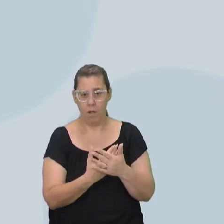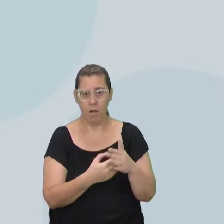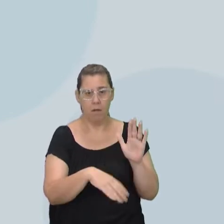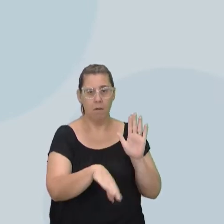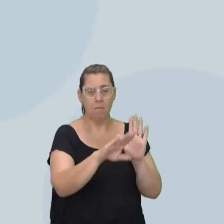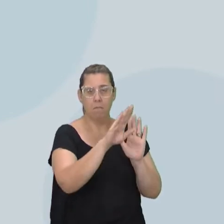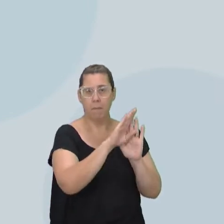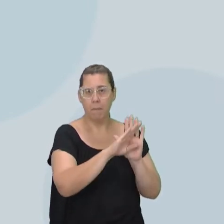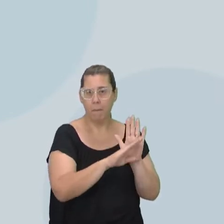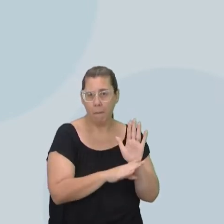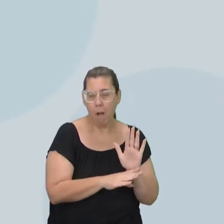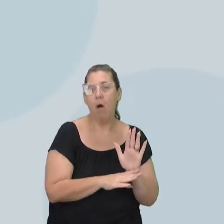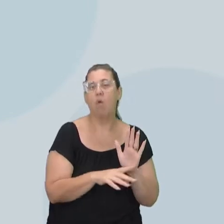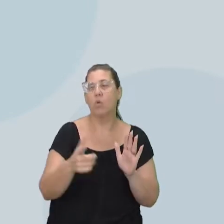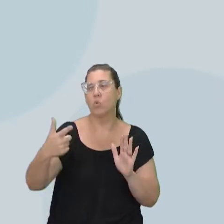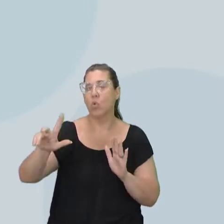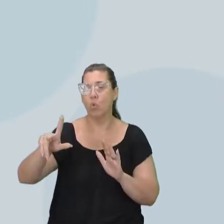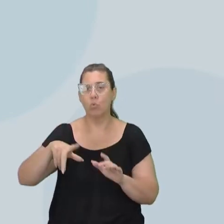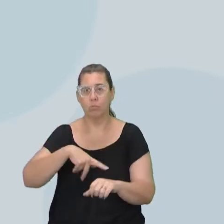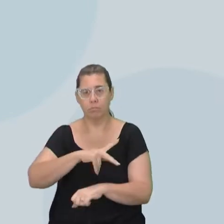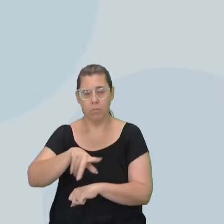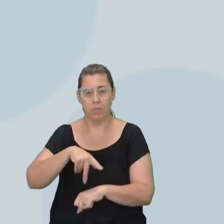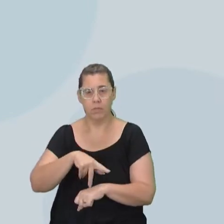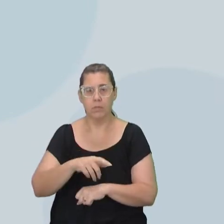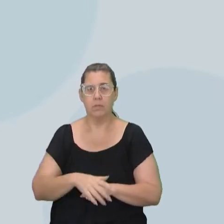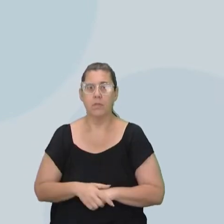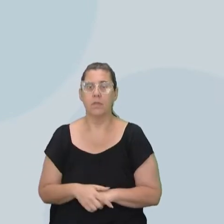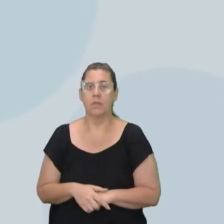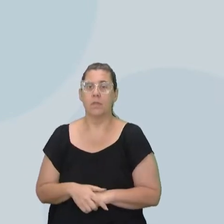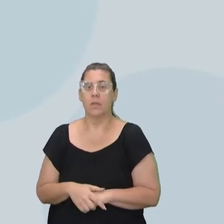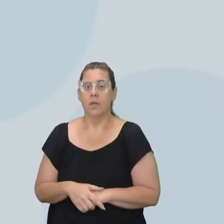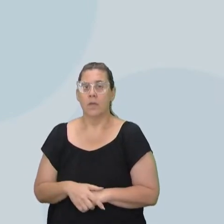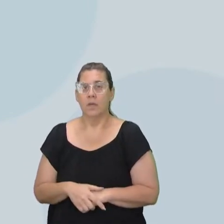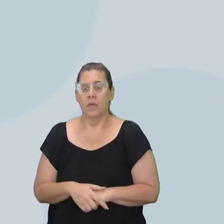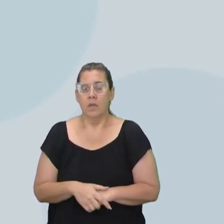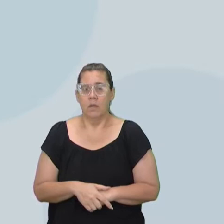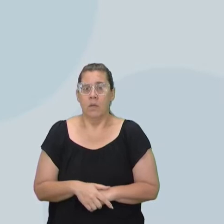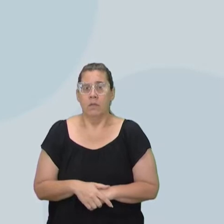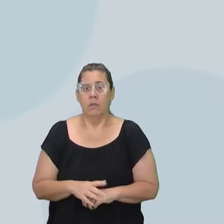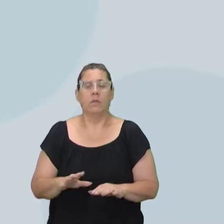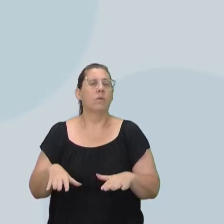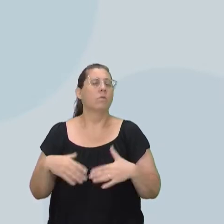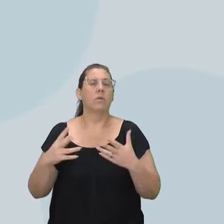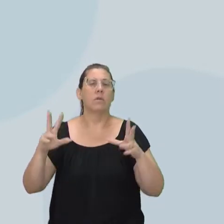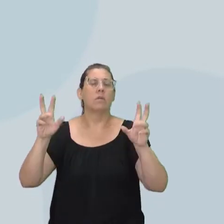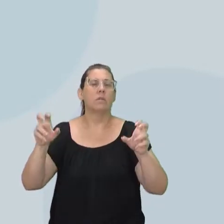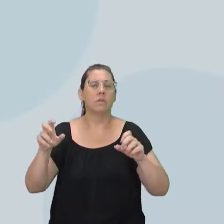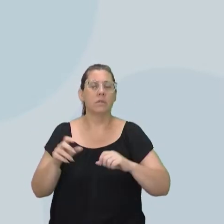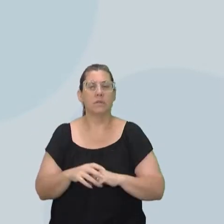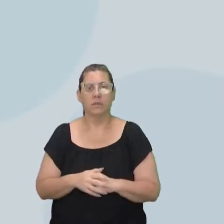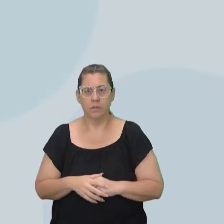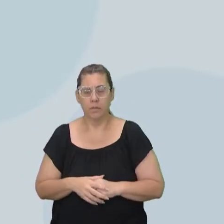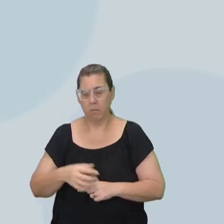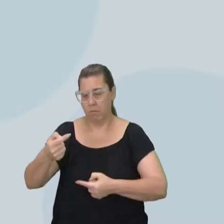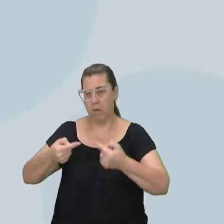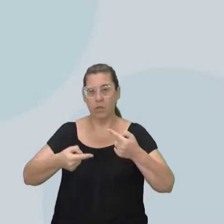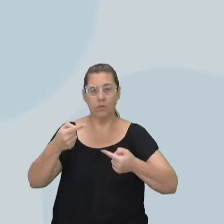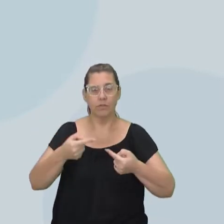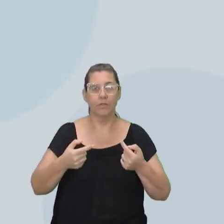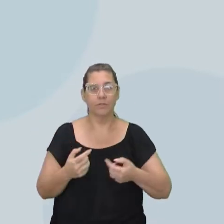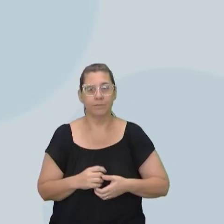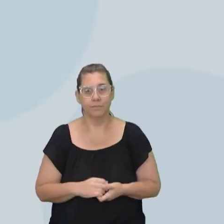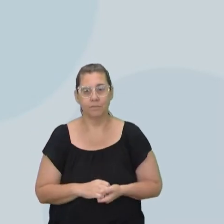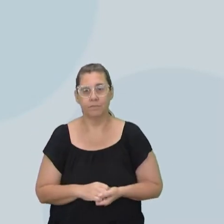professora Tayana e juntos falamos sobre as pautas internacionais, ou seja, quais assuntos estavam sendo discutidos naquele momento,